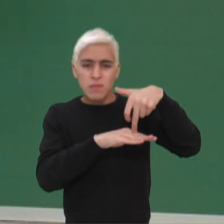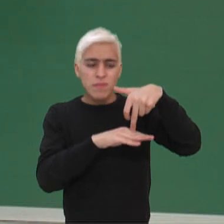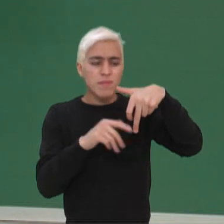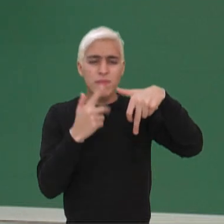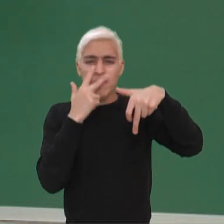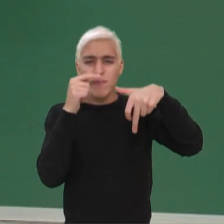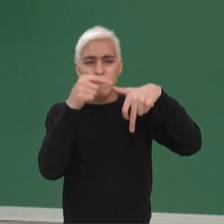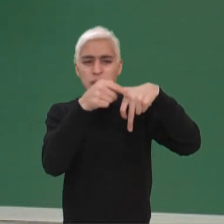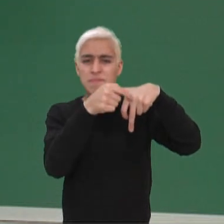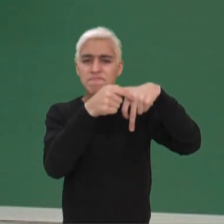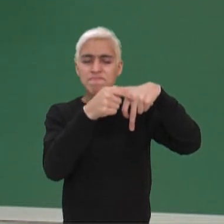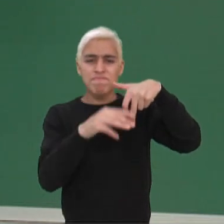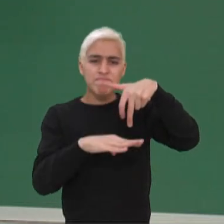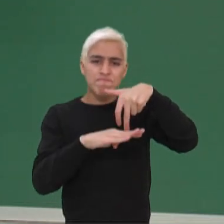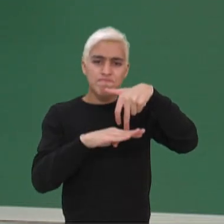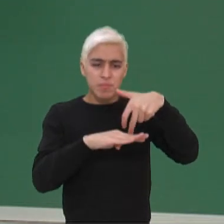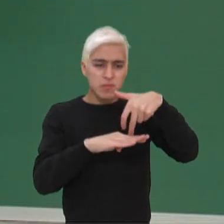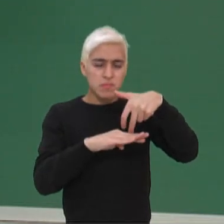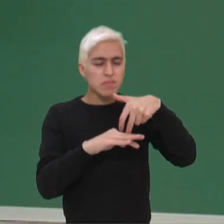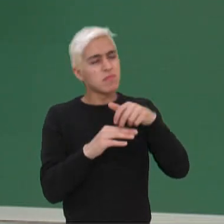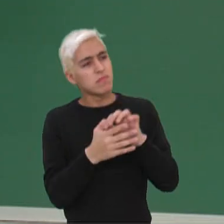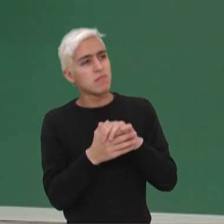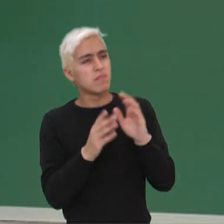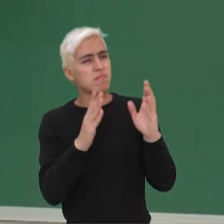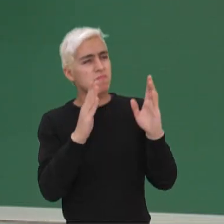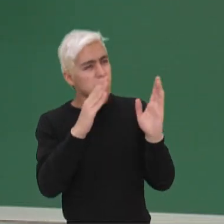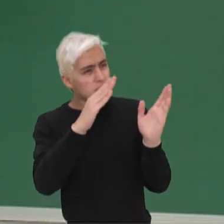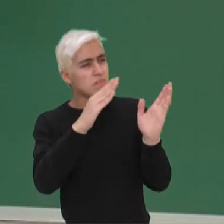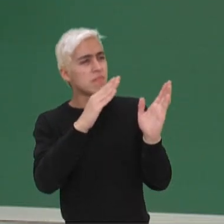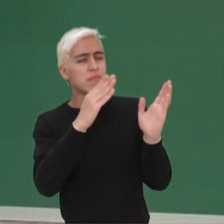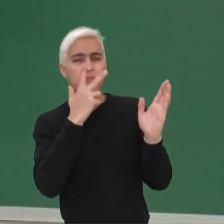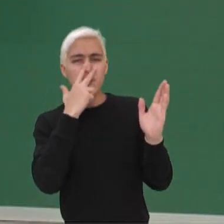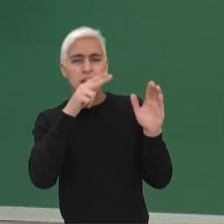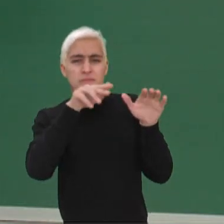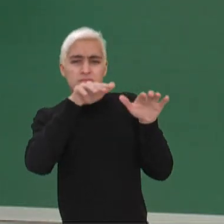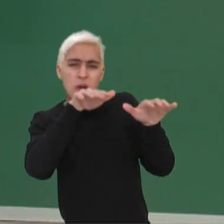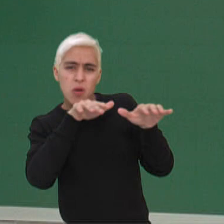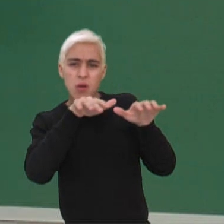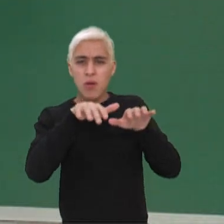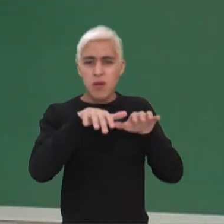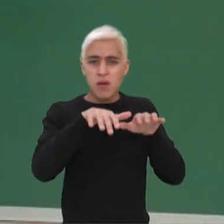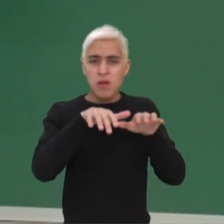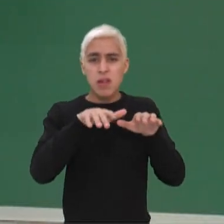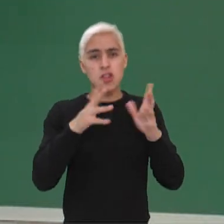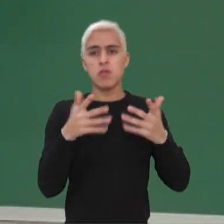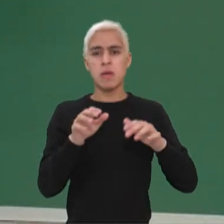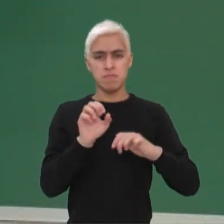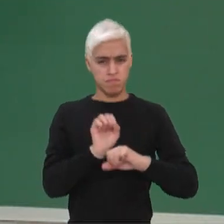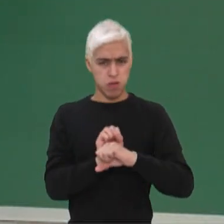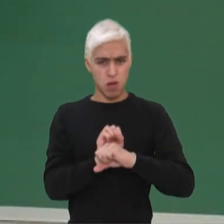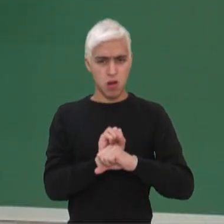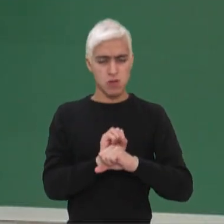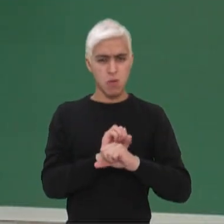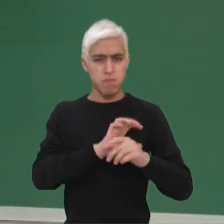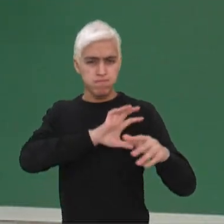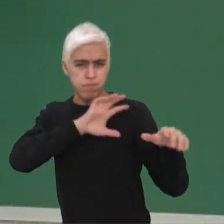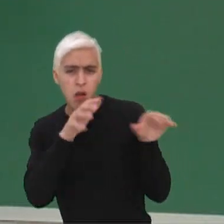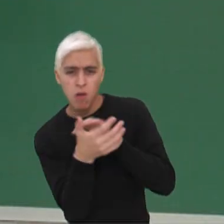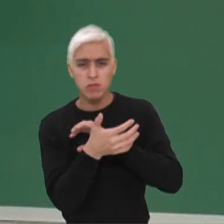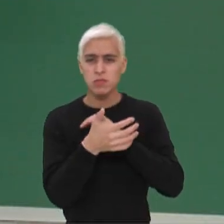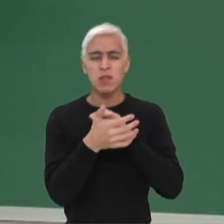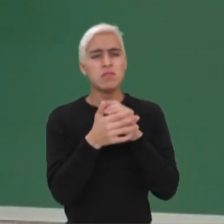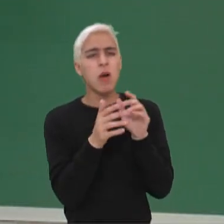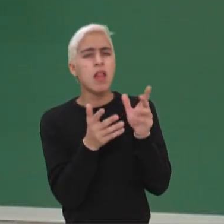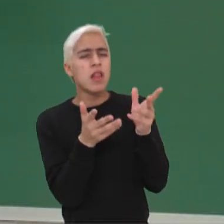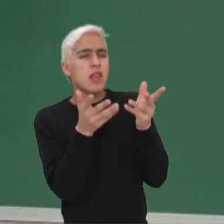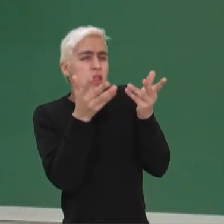tensionado para essa perna. Então você tem uma maior leveza de movimento quando você não quiser retratar um movimento mais brusco, mais intenso, como é